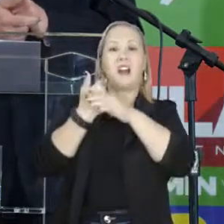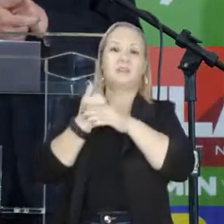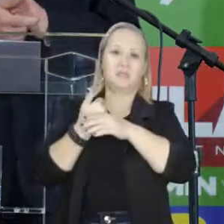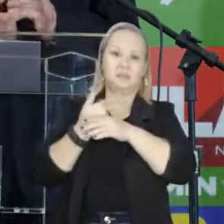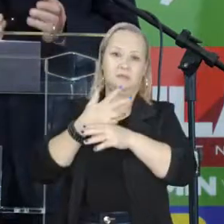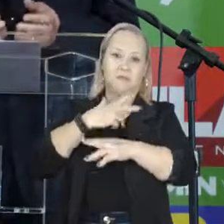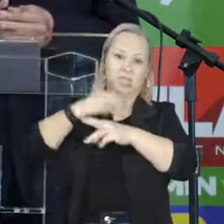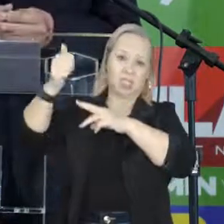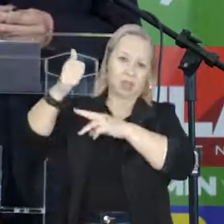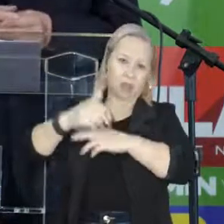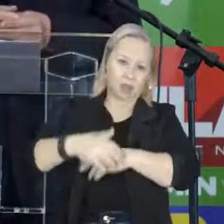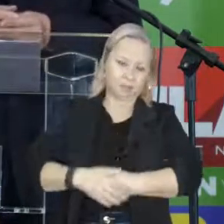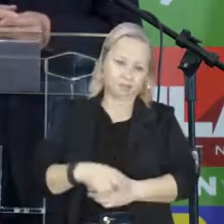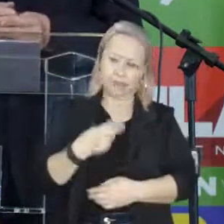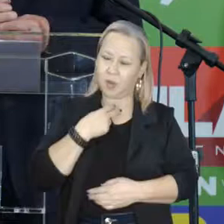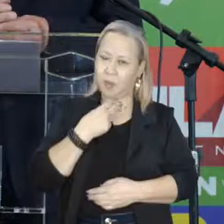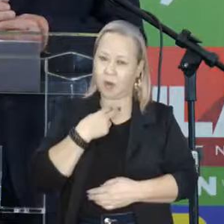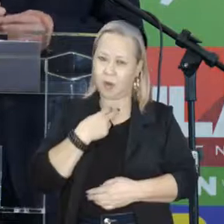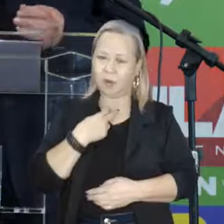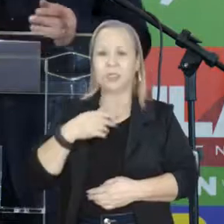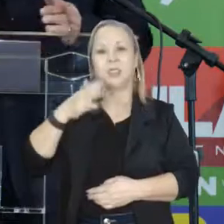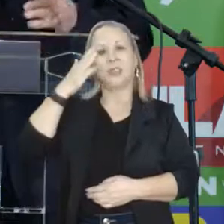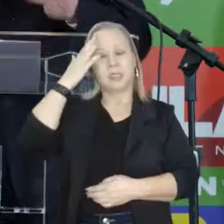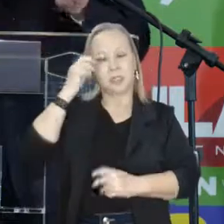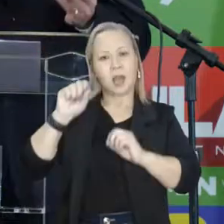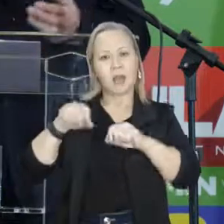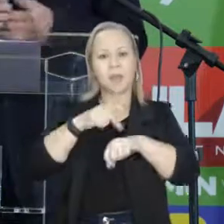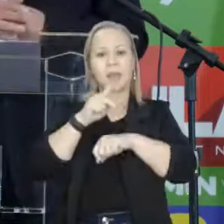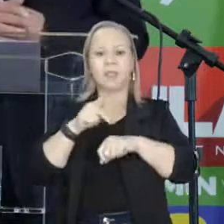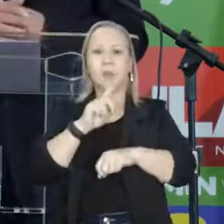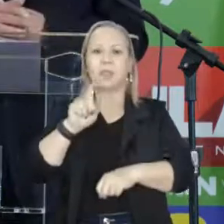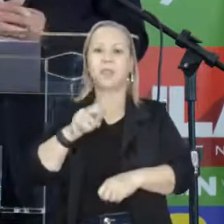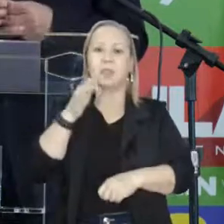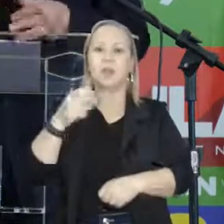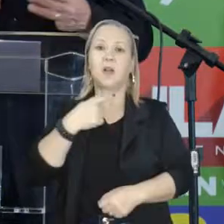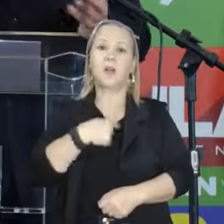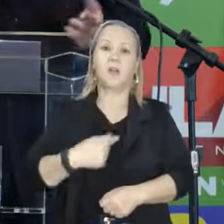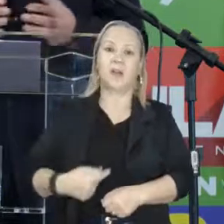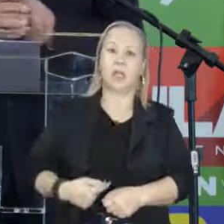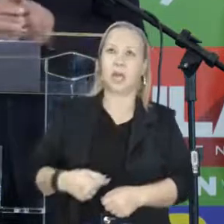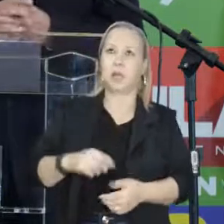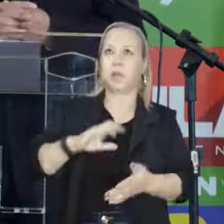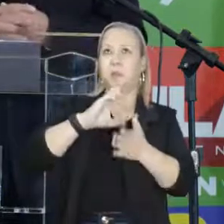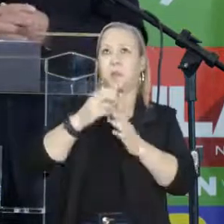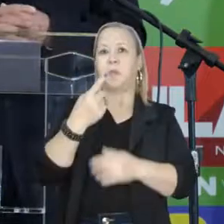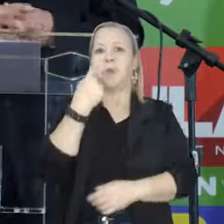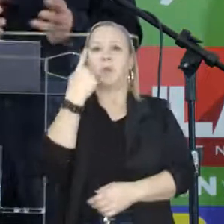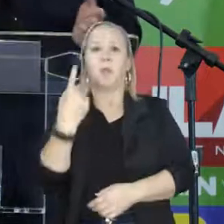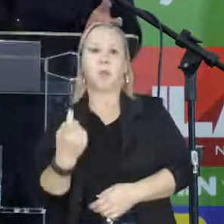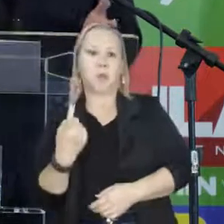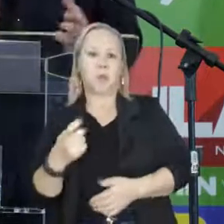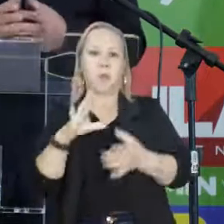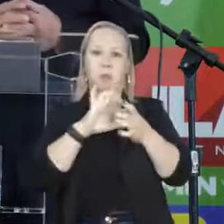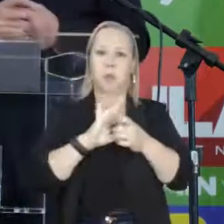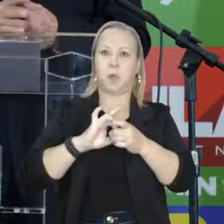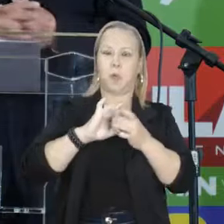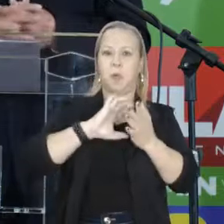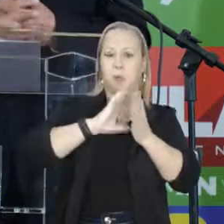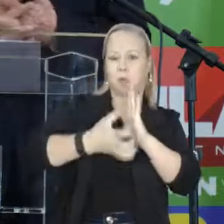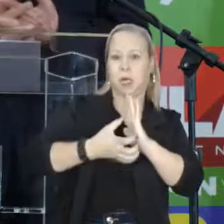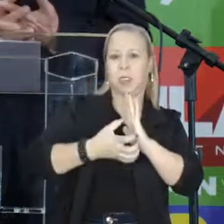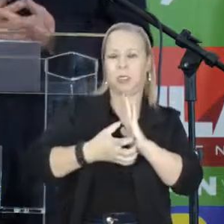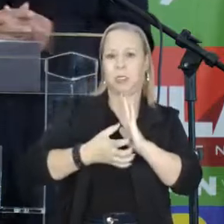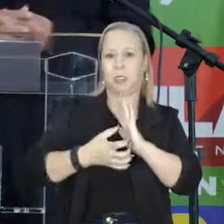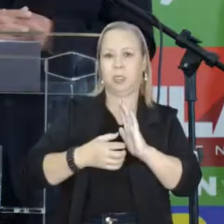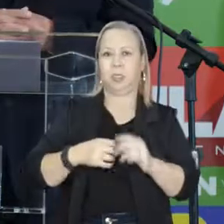E você sabe que esse país não será governado por um único partido, por uma única ideologia, por um único grupo. Esse